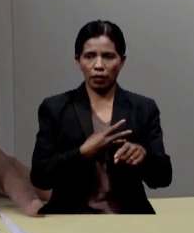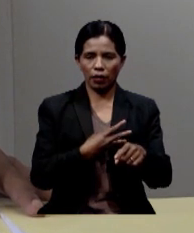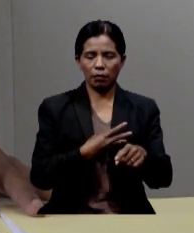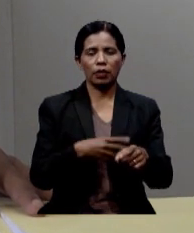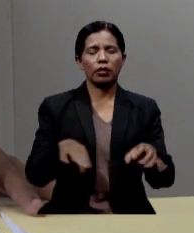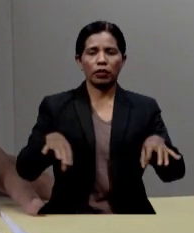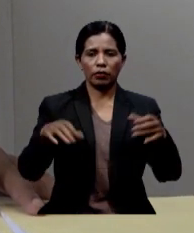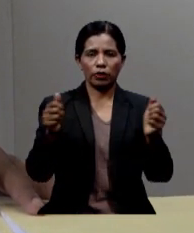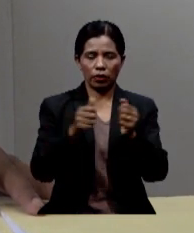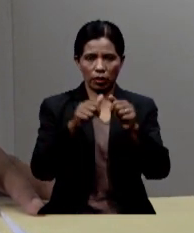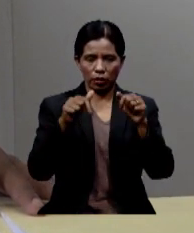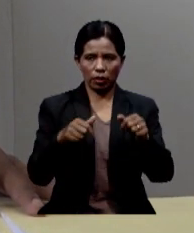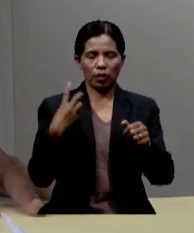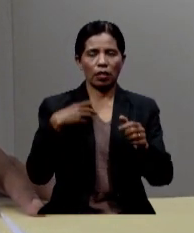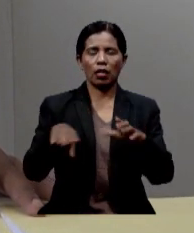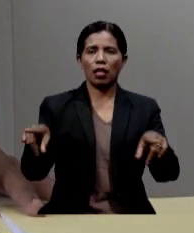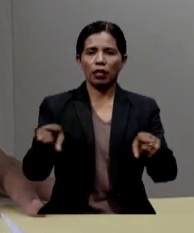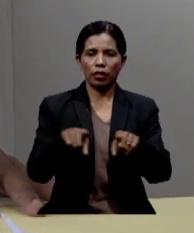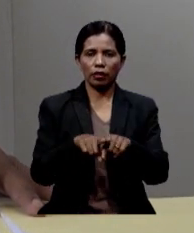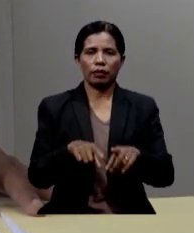yang, nabi maka saya anesan mos